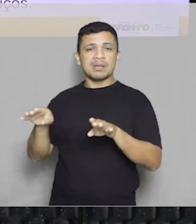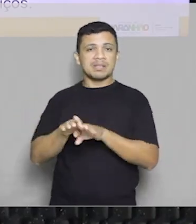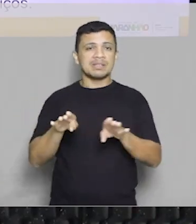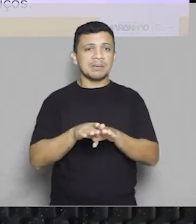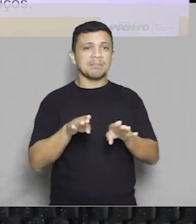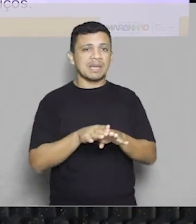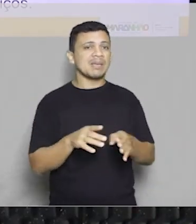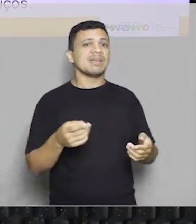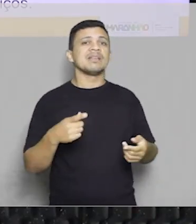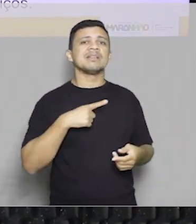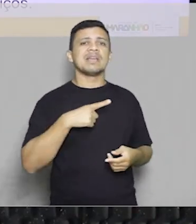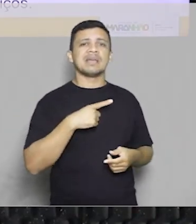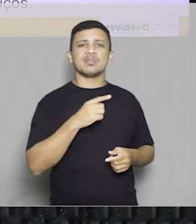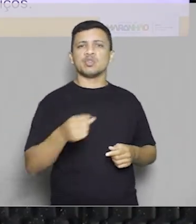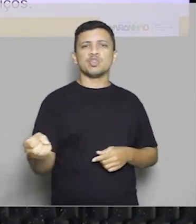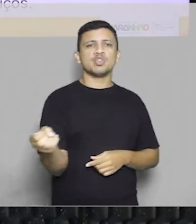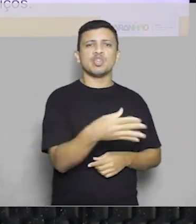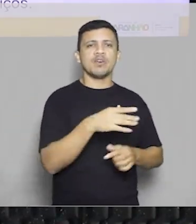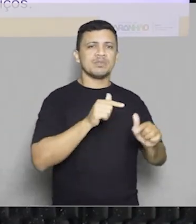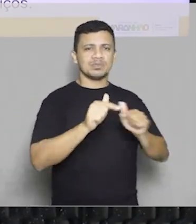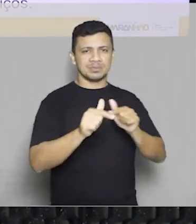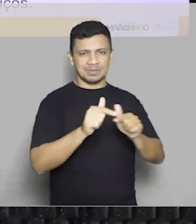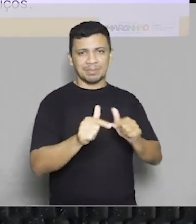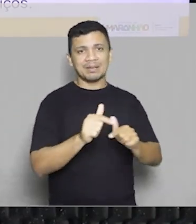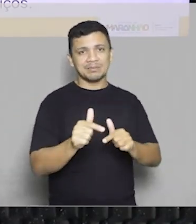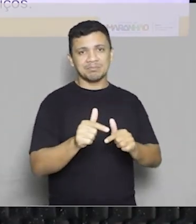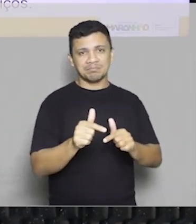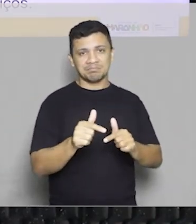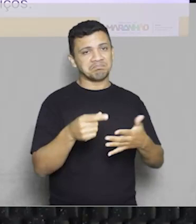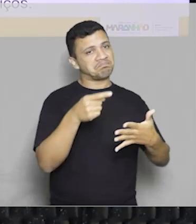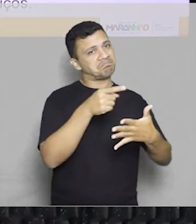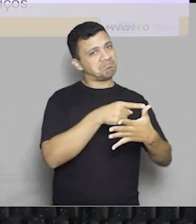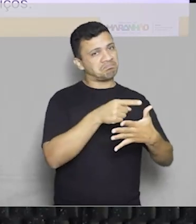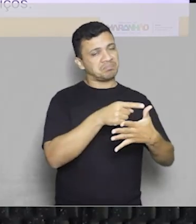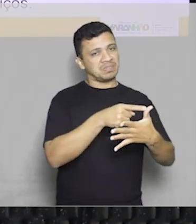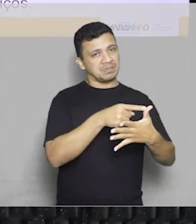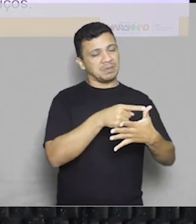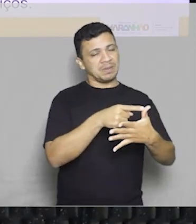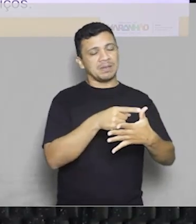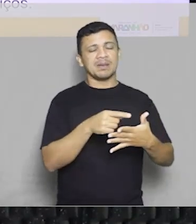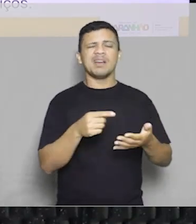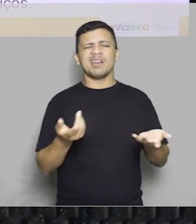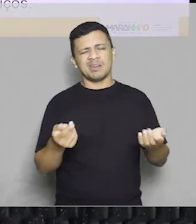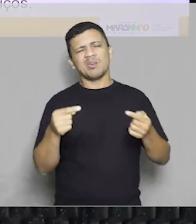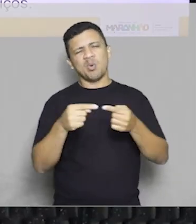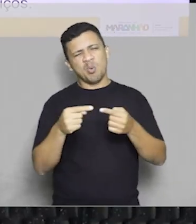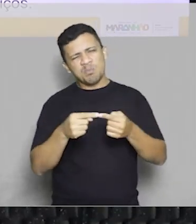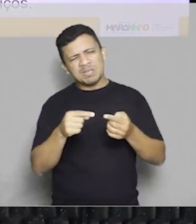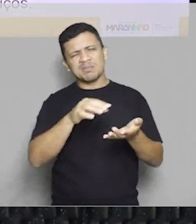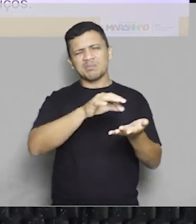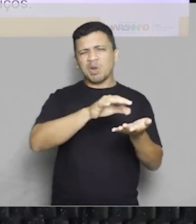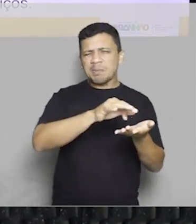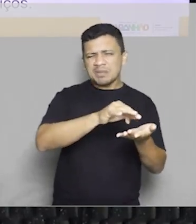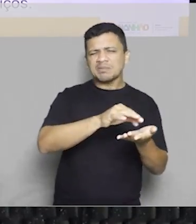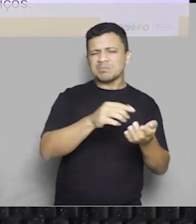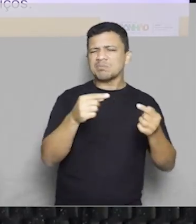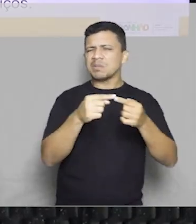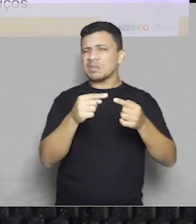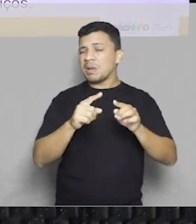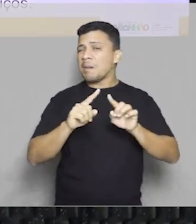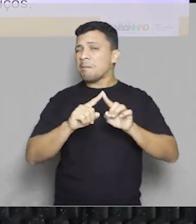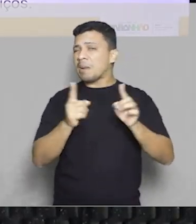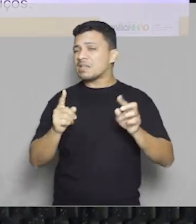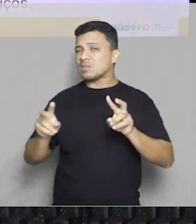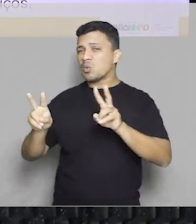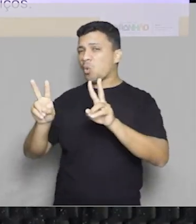social por novos postos de emprego. Tem a ver com o capitalismo que a gente leu aqui na letra A, mas não tem a ver com o tema que a